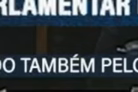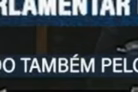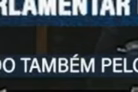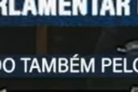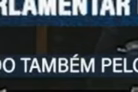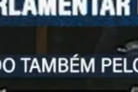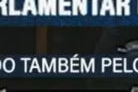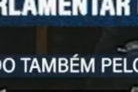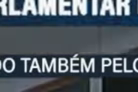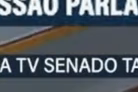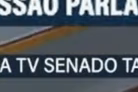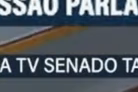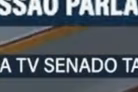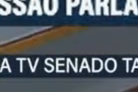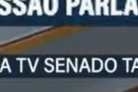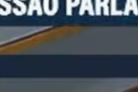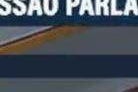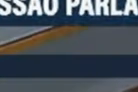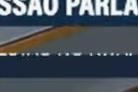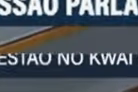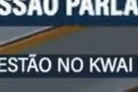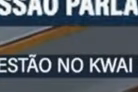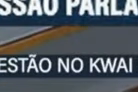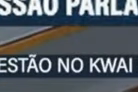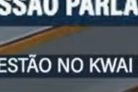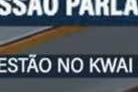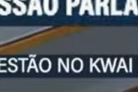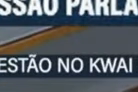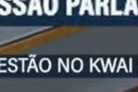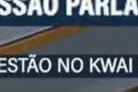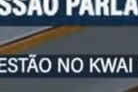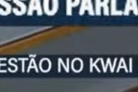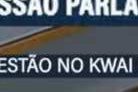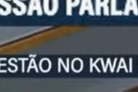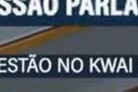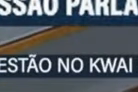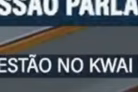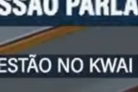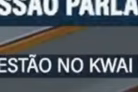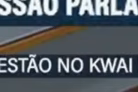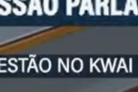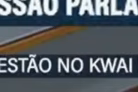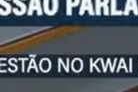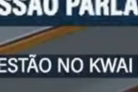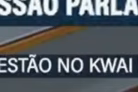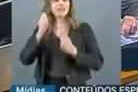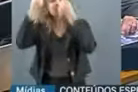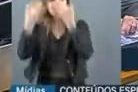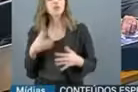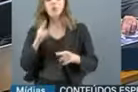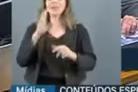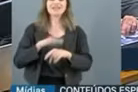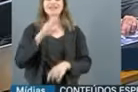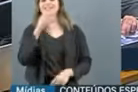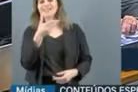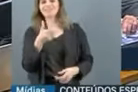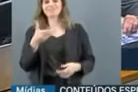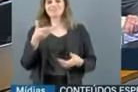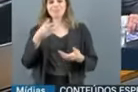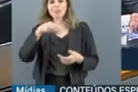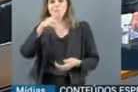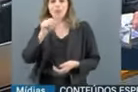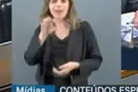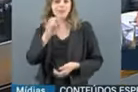direito de resposta. Mas eu não agredi a senadora Damares. Ela deu uma explicação. Passa a palavra. Este moleque precisa de resposta. Isso é um moleque. Moleque, eu tenho vergonha de